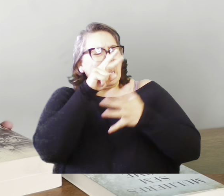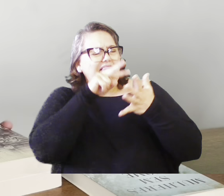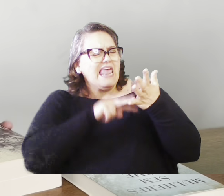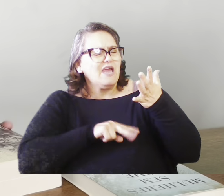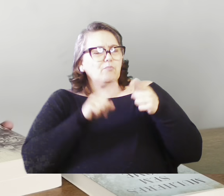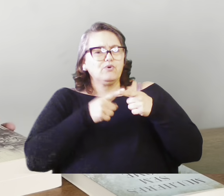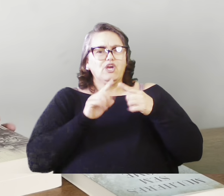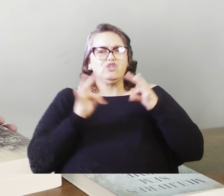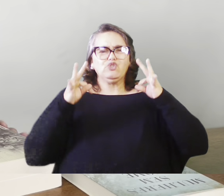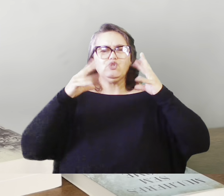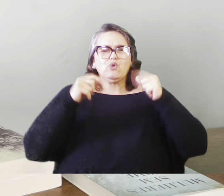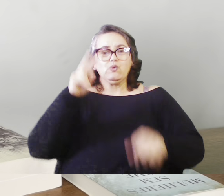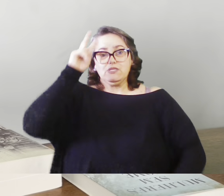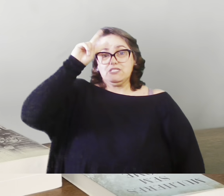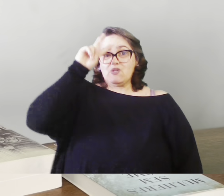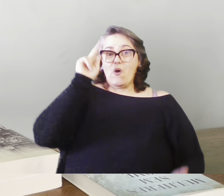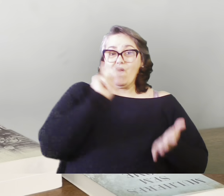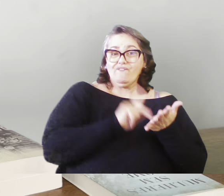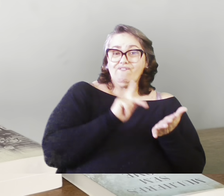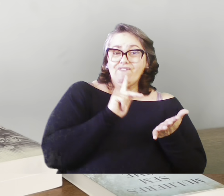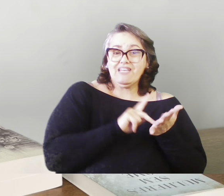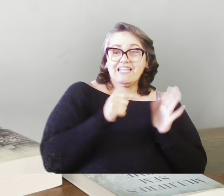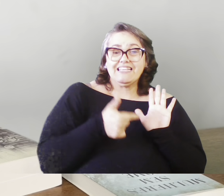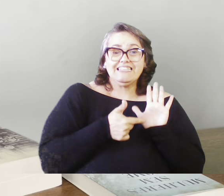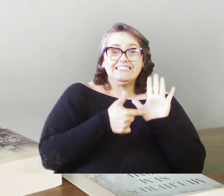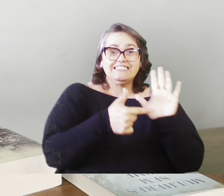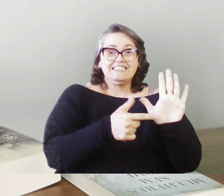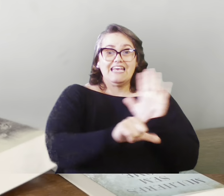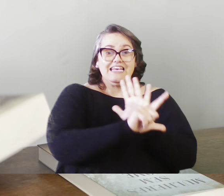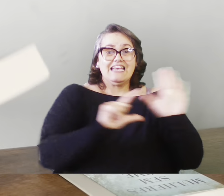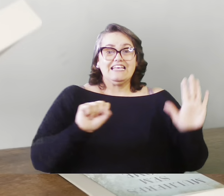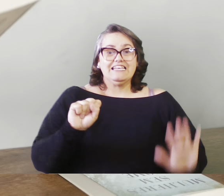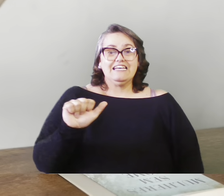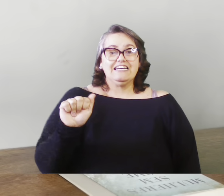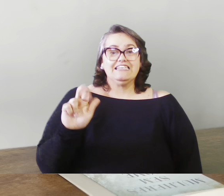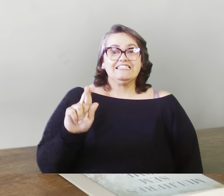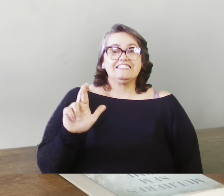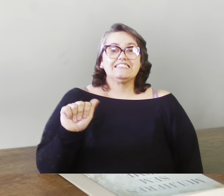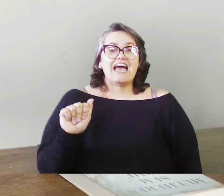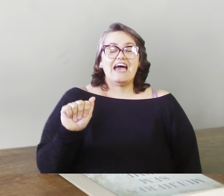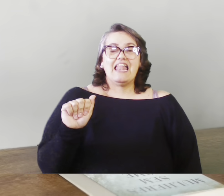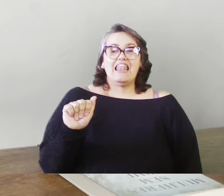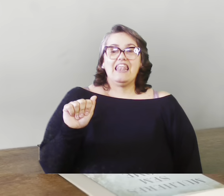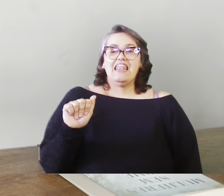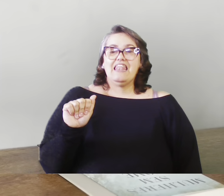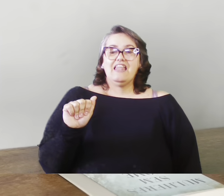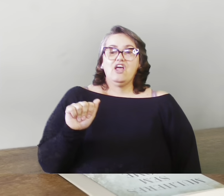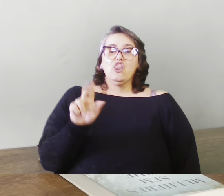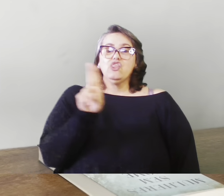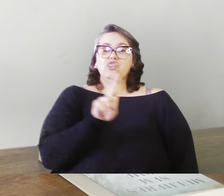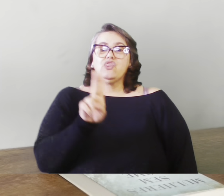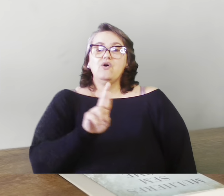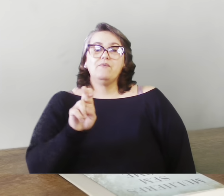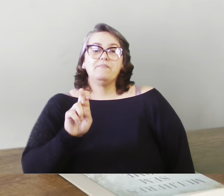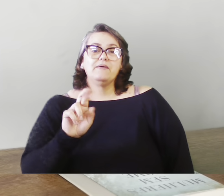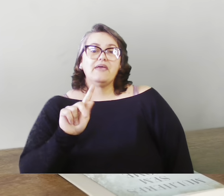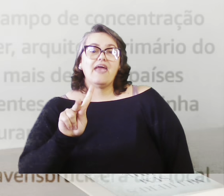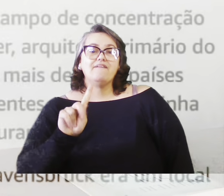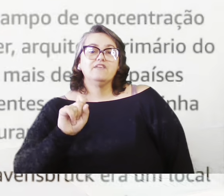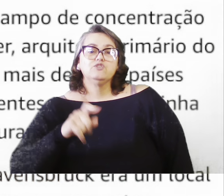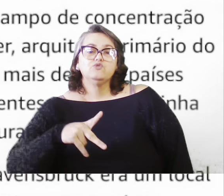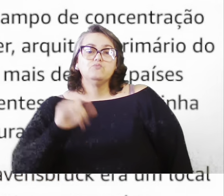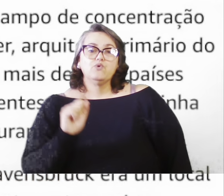duro de ler, porque ele é todo de histórias reais, que é esse aqui, da Sarah Welme, que chama-se